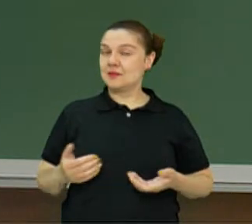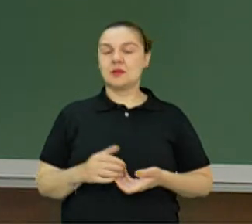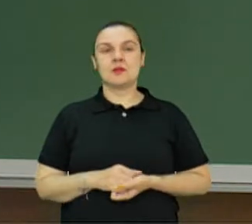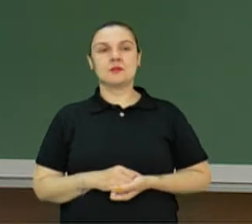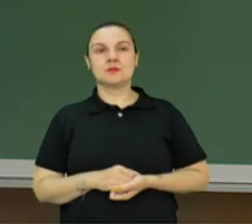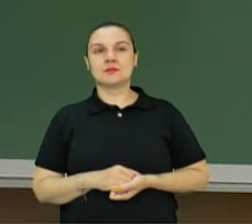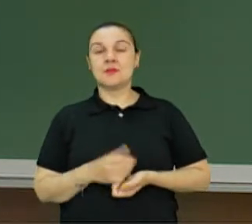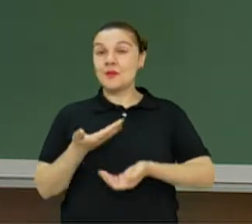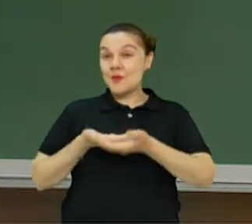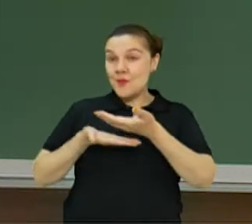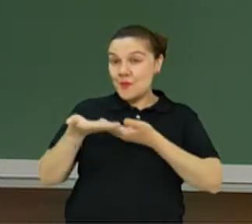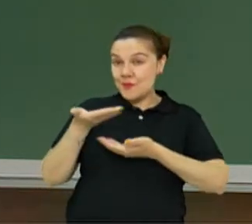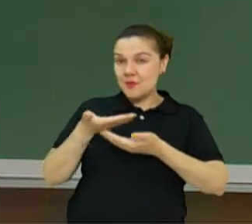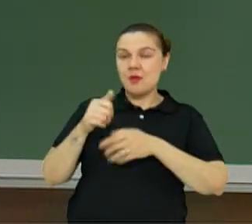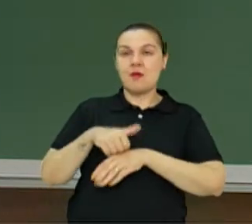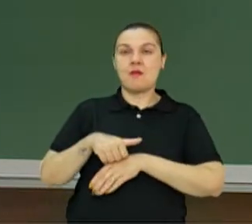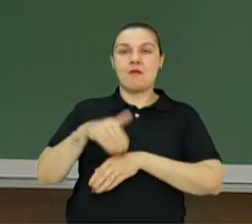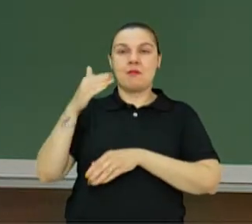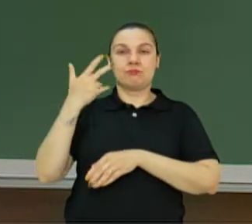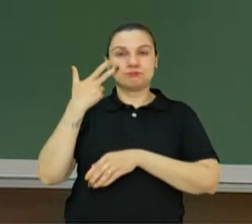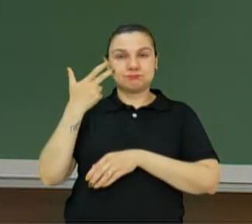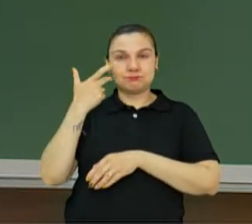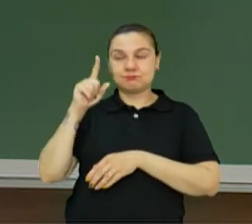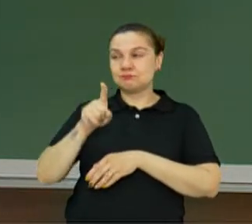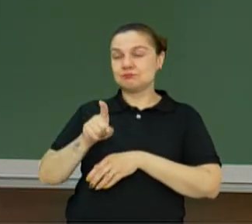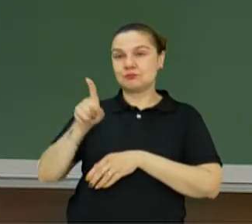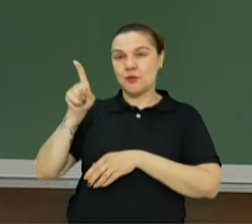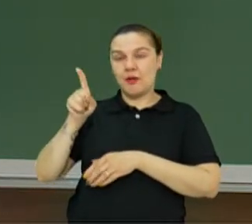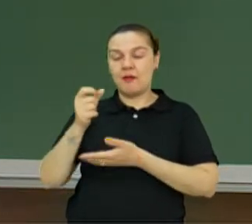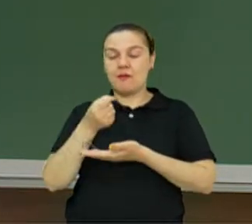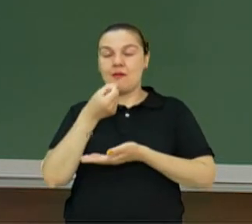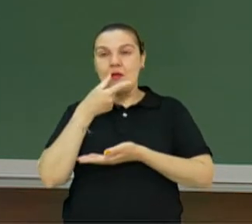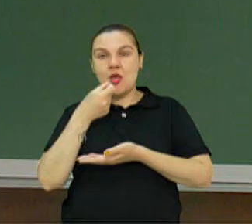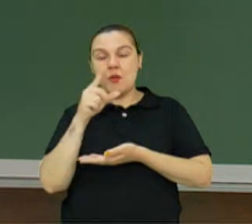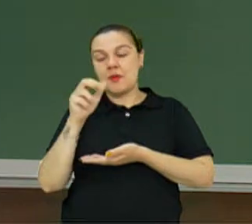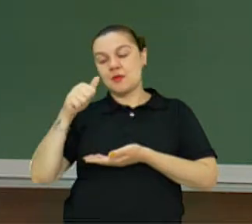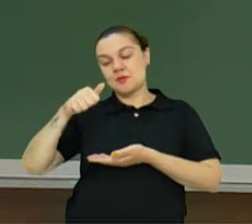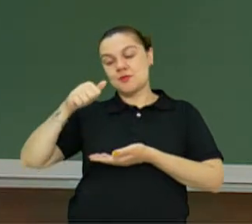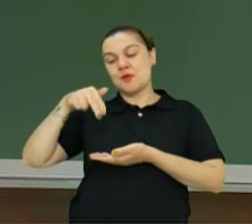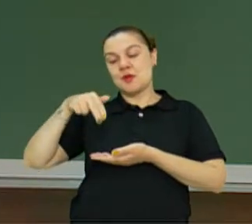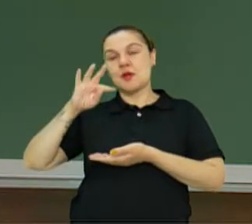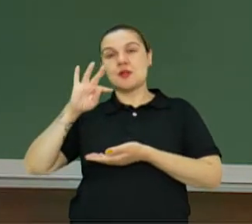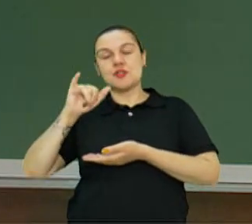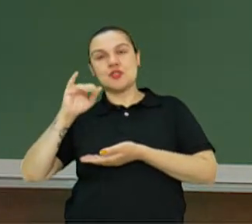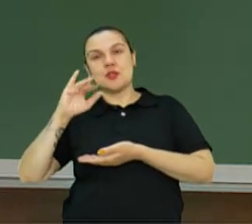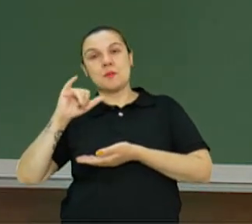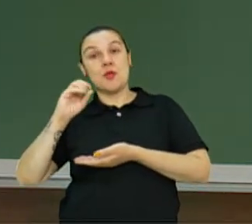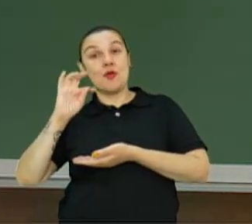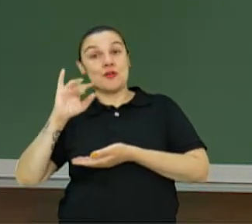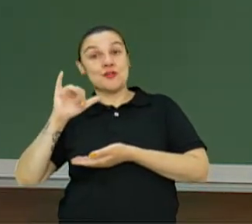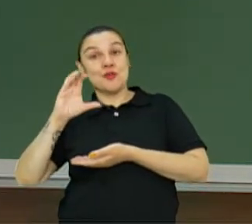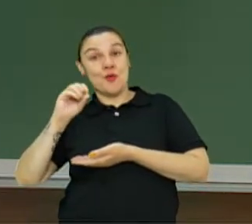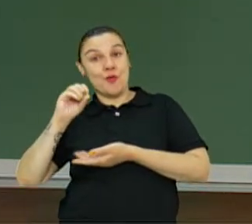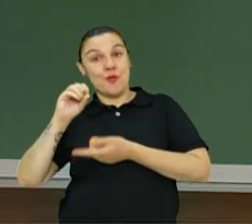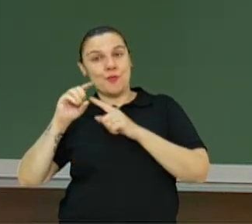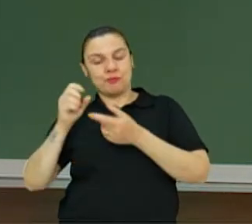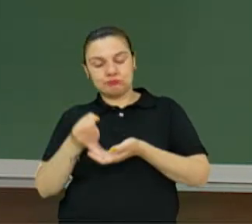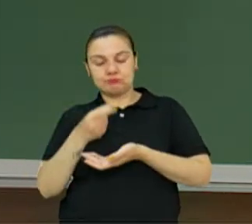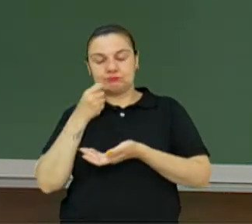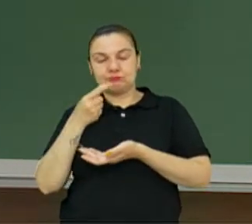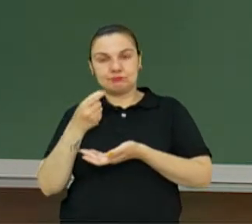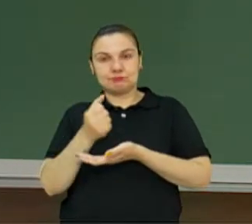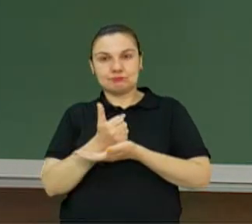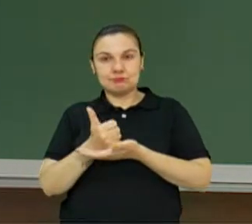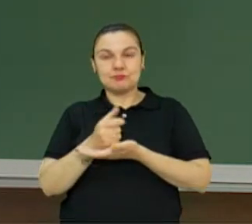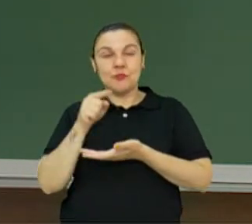O tratamento mais indicado, né, são antibióticos. Existem vários antibióticos, mas o que eu quero que você